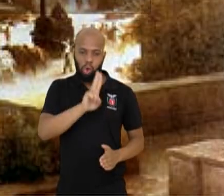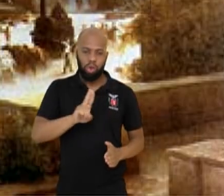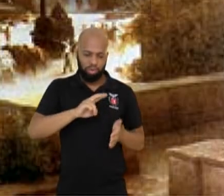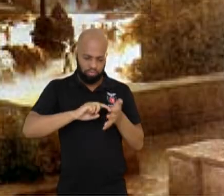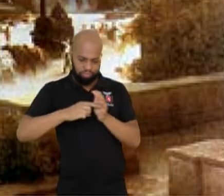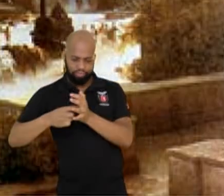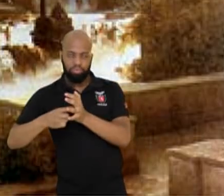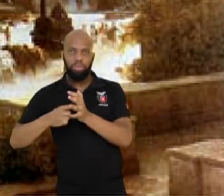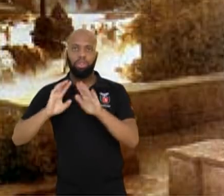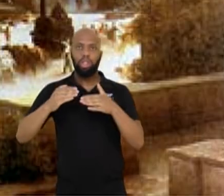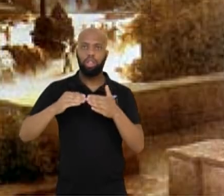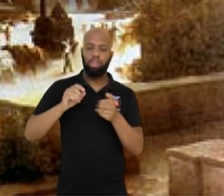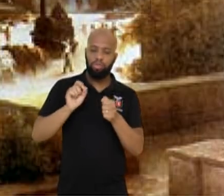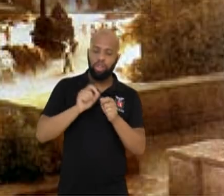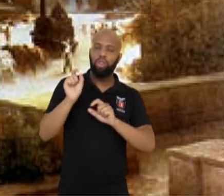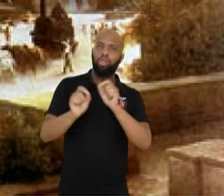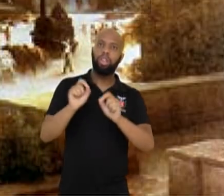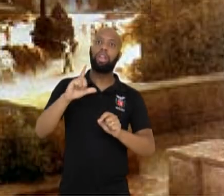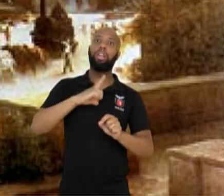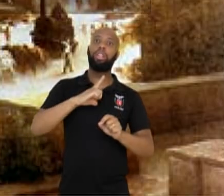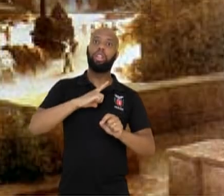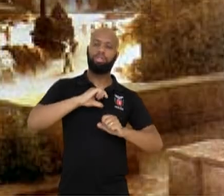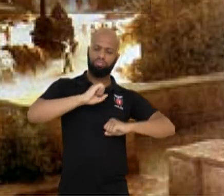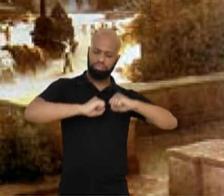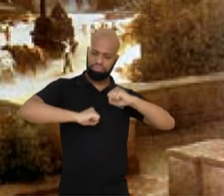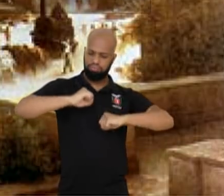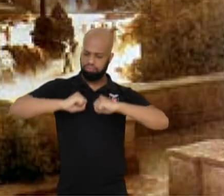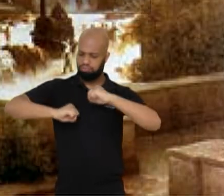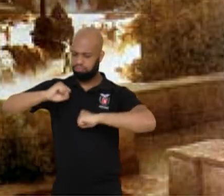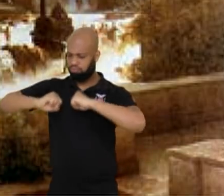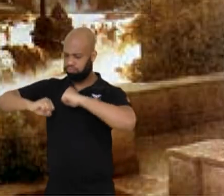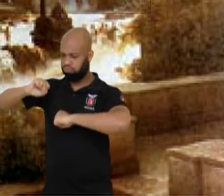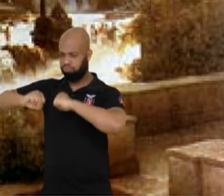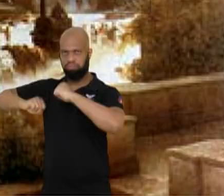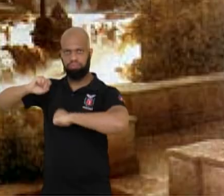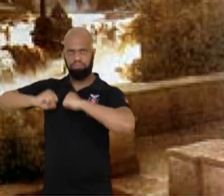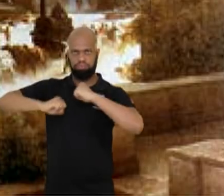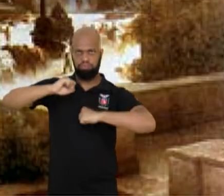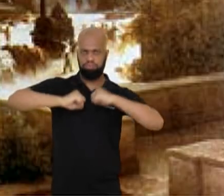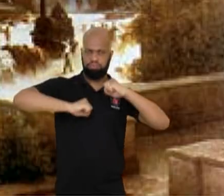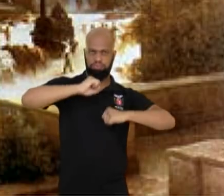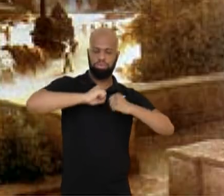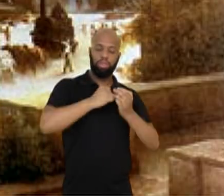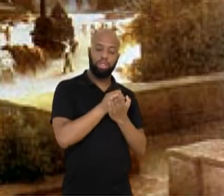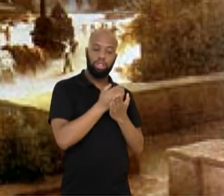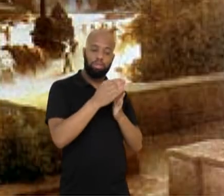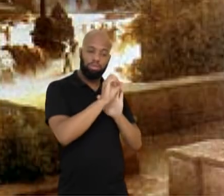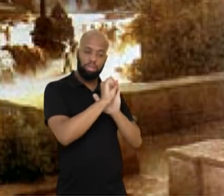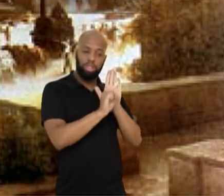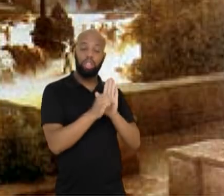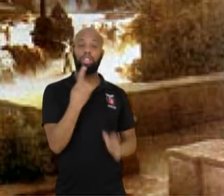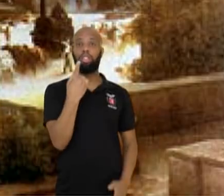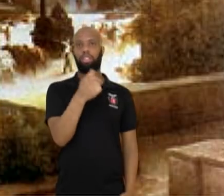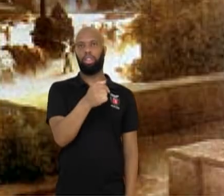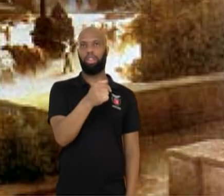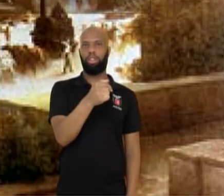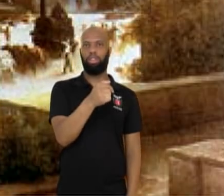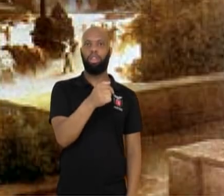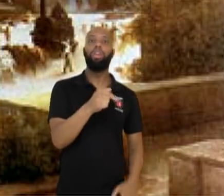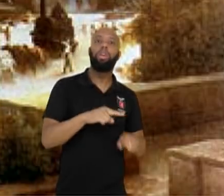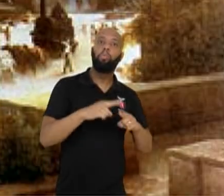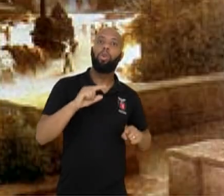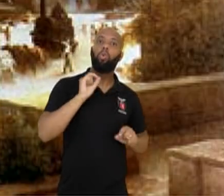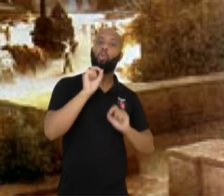máquinas, possibilitou, então, a Revolução Industrial, que começou lá no século XVII, mas né, não foi o boom dele aqui, mas que